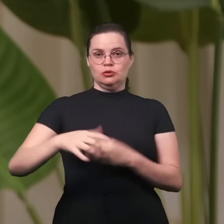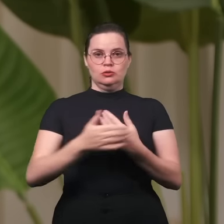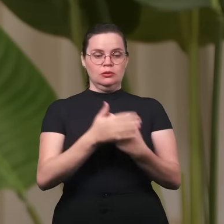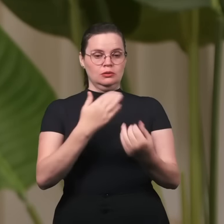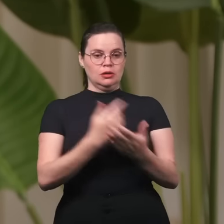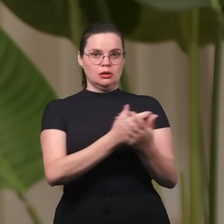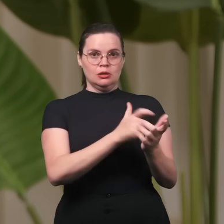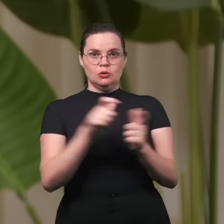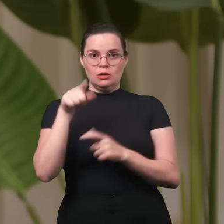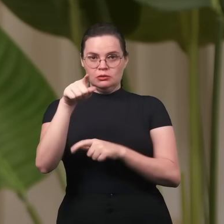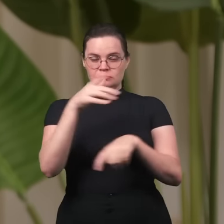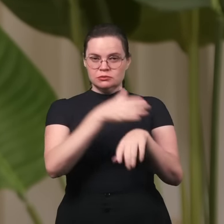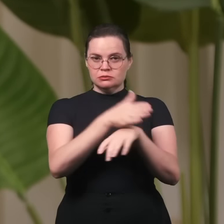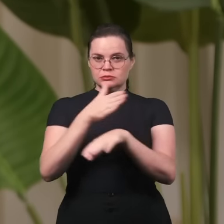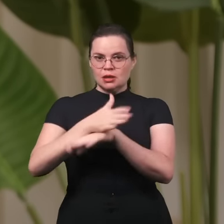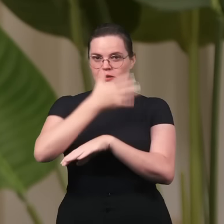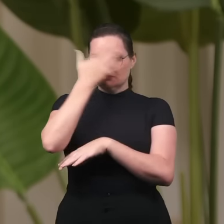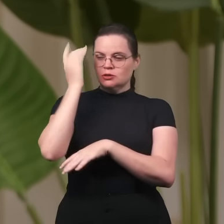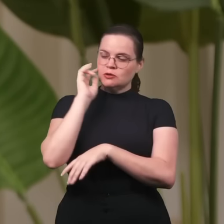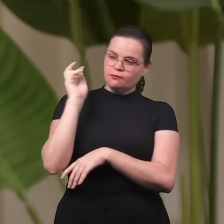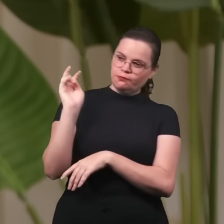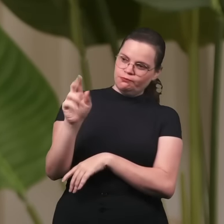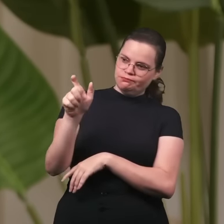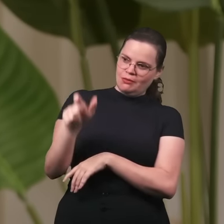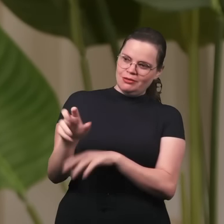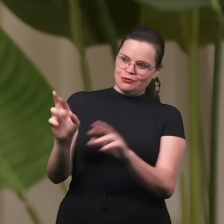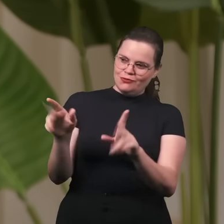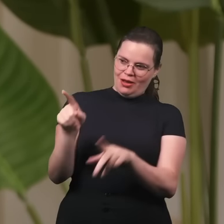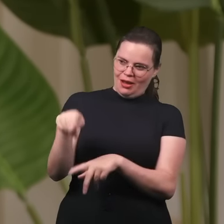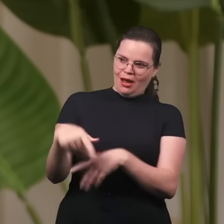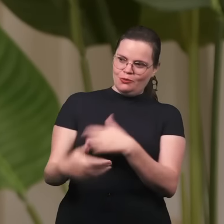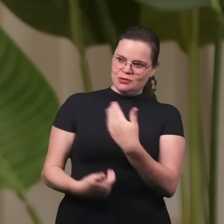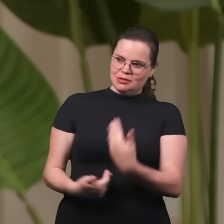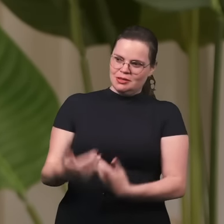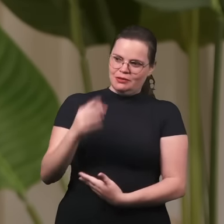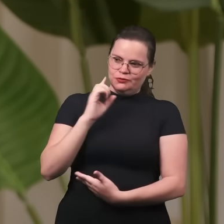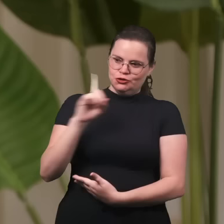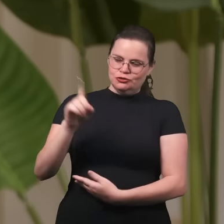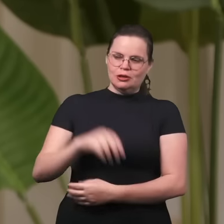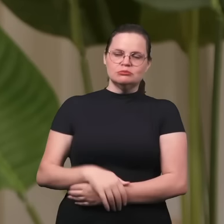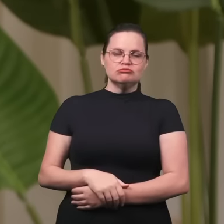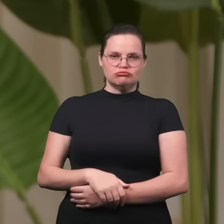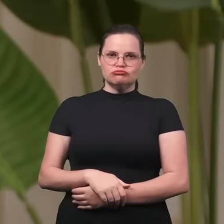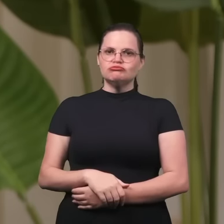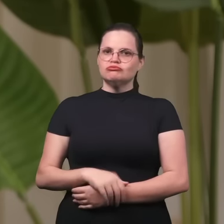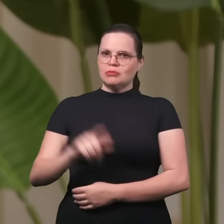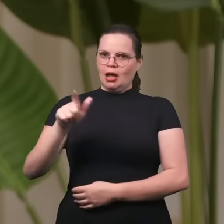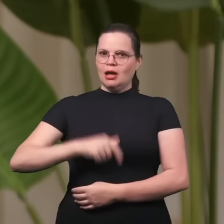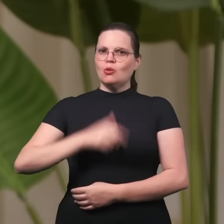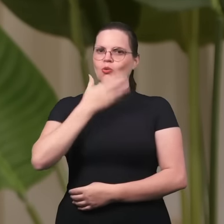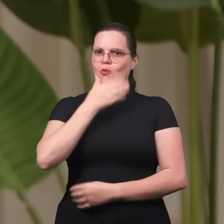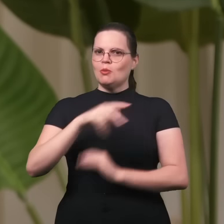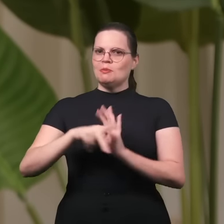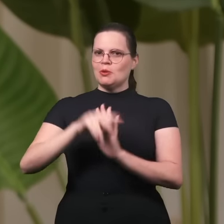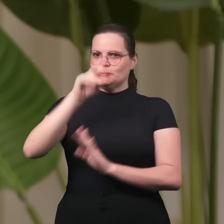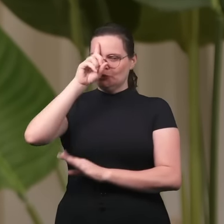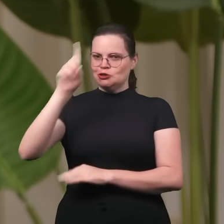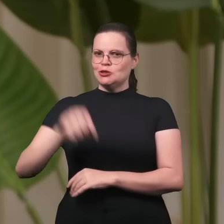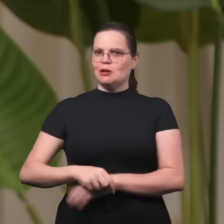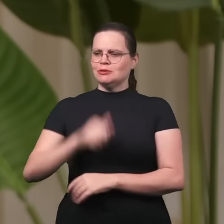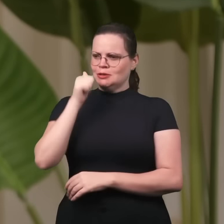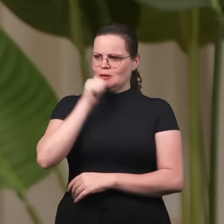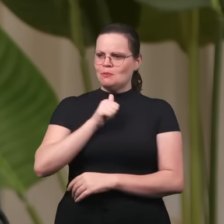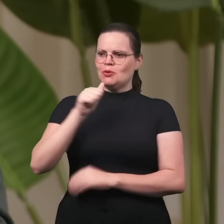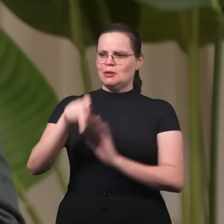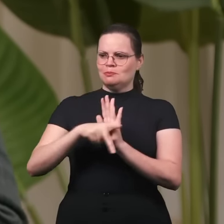você entrar, as pessoas olhem você, este é um homem diferente, esta é uma serva diferente,